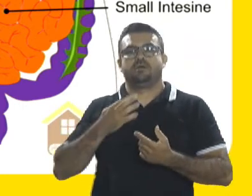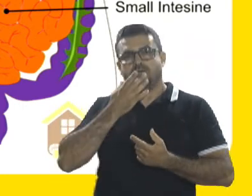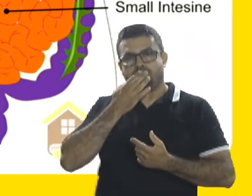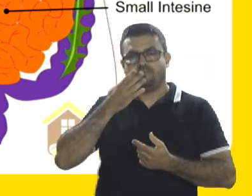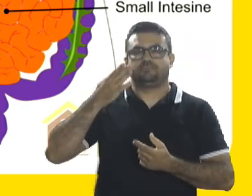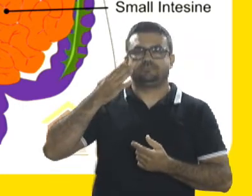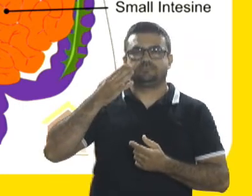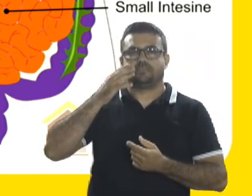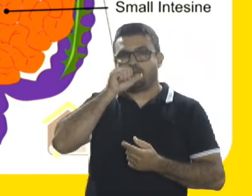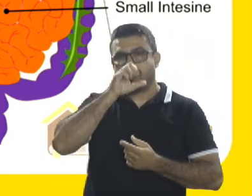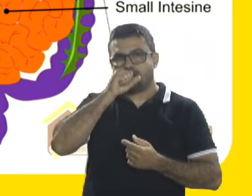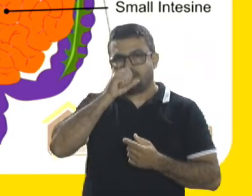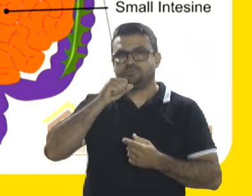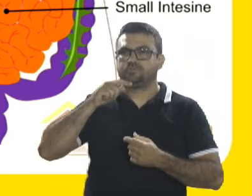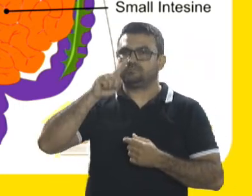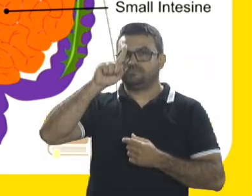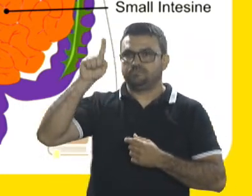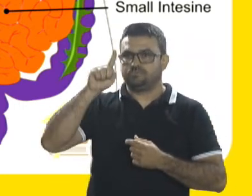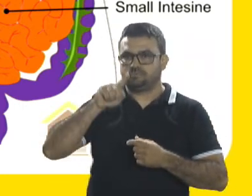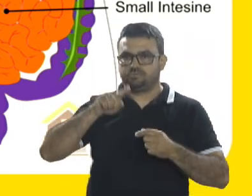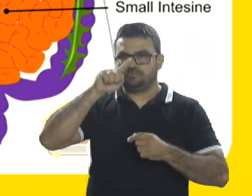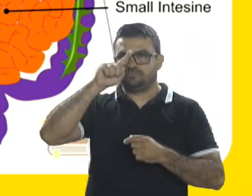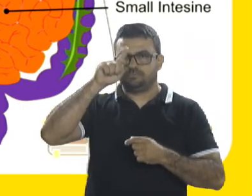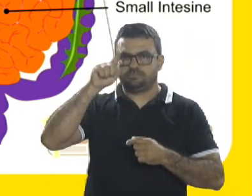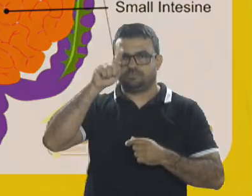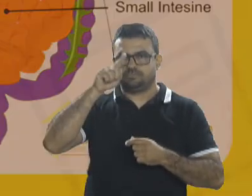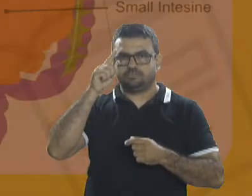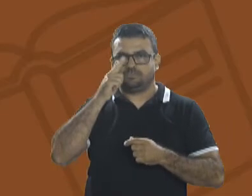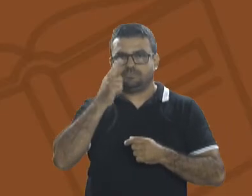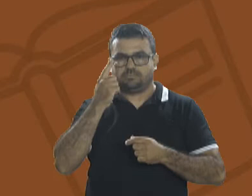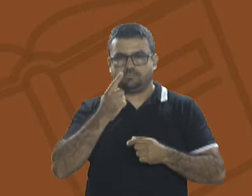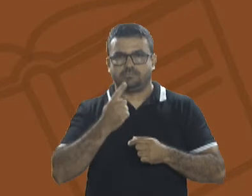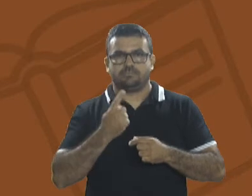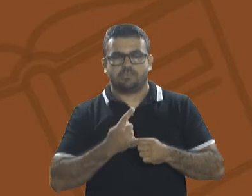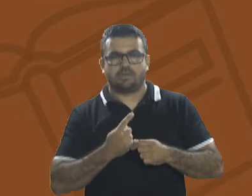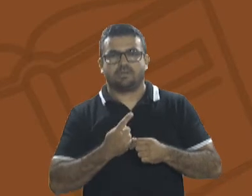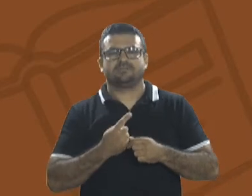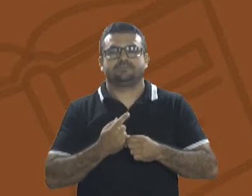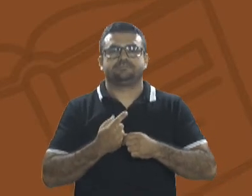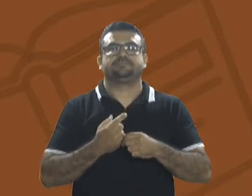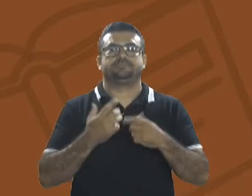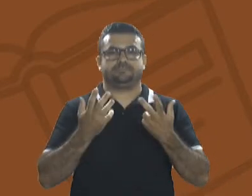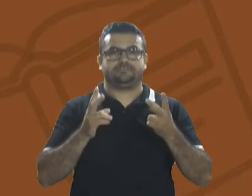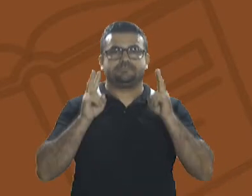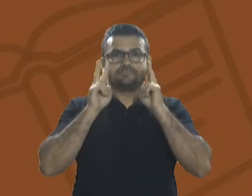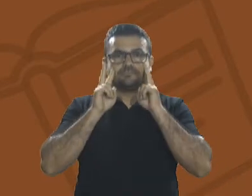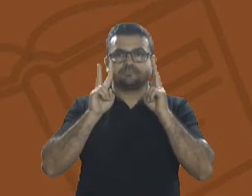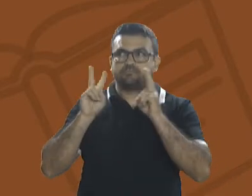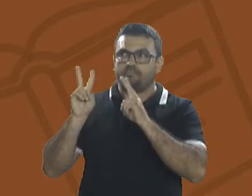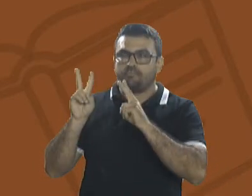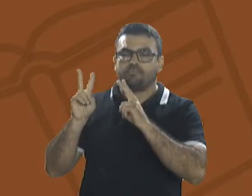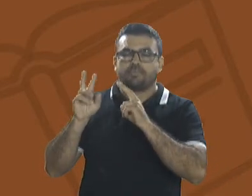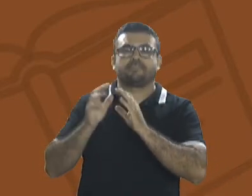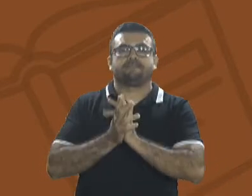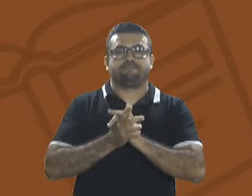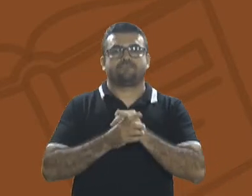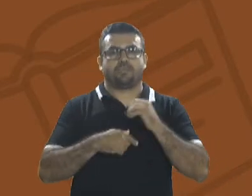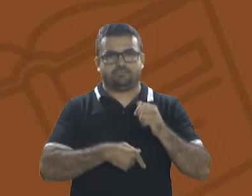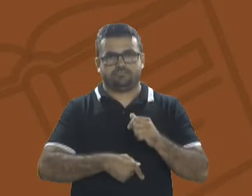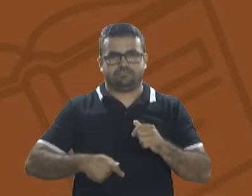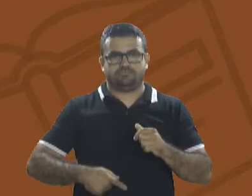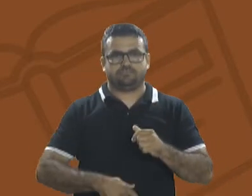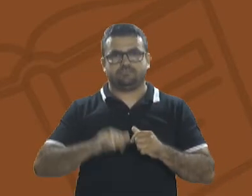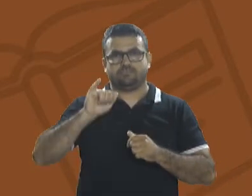filamentos aqui, ó. Ele é bem todo enroladinho, todo enroladinho. E esse intestino, o intestino